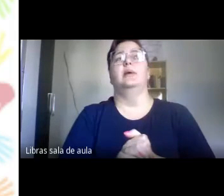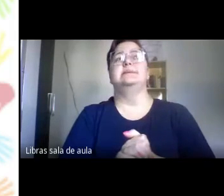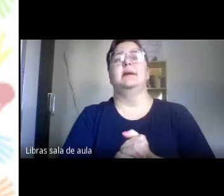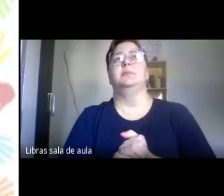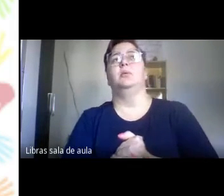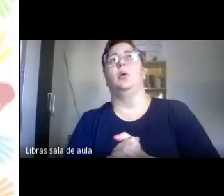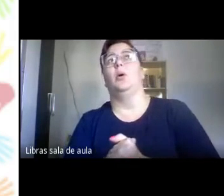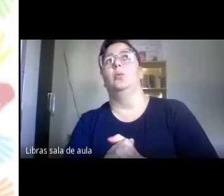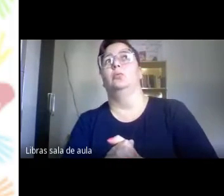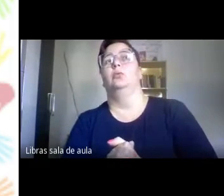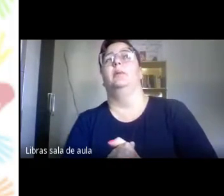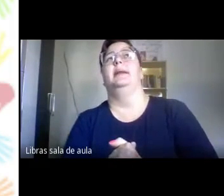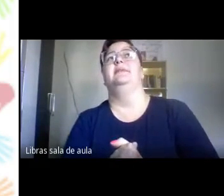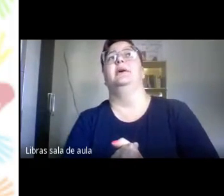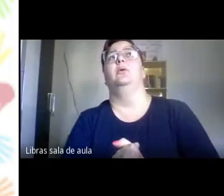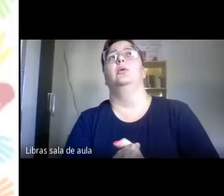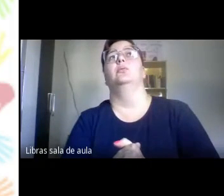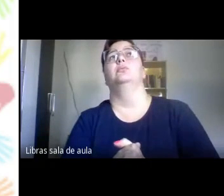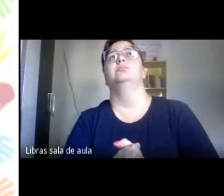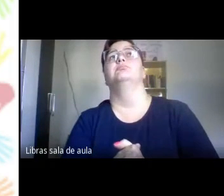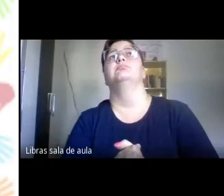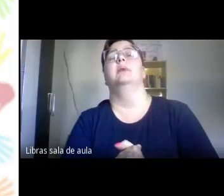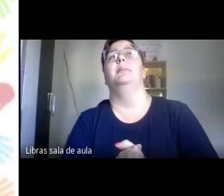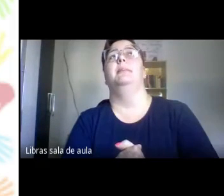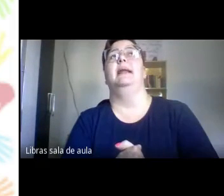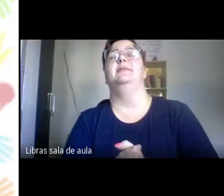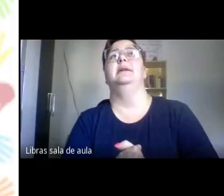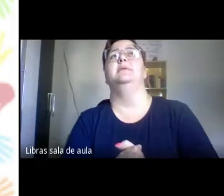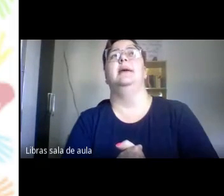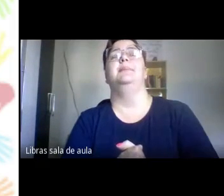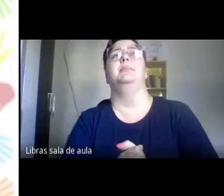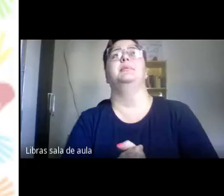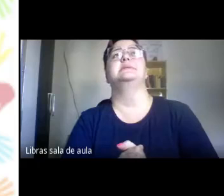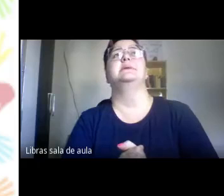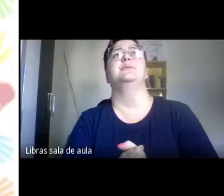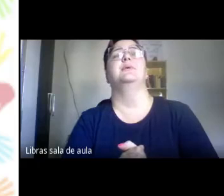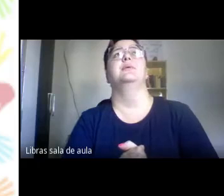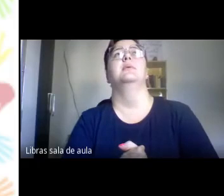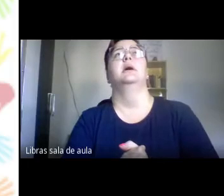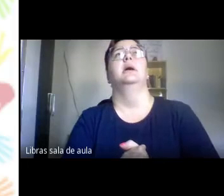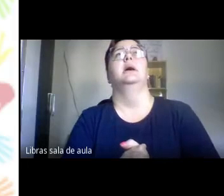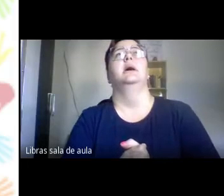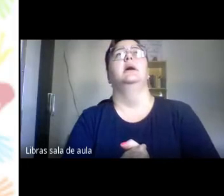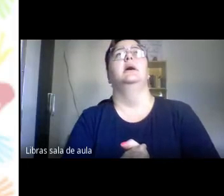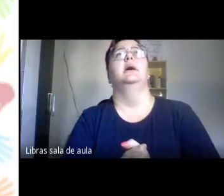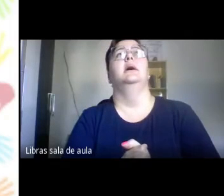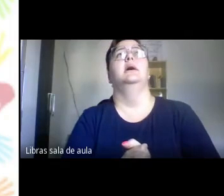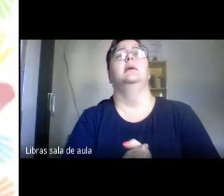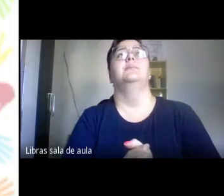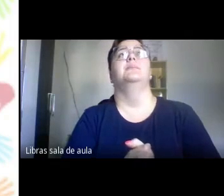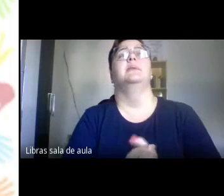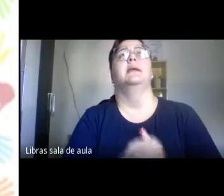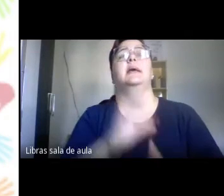Ou um exemplo com a palavra com. A palavra não, né? A preposição com.